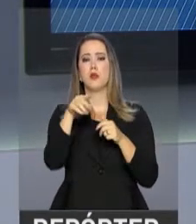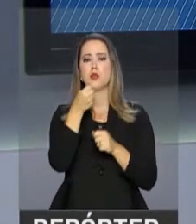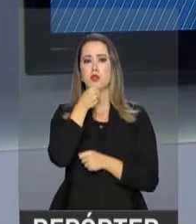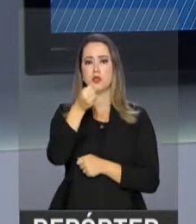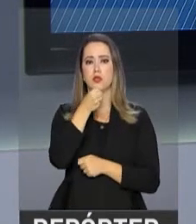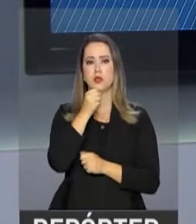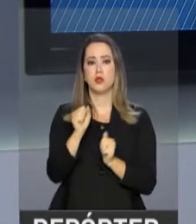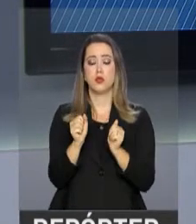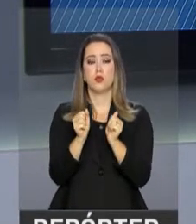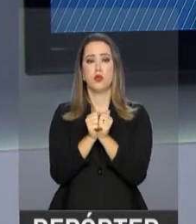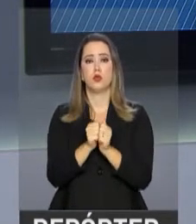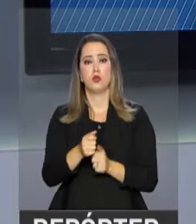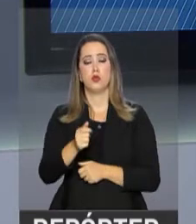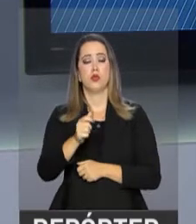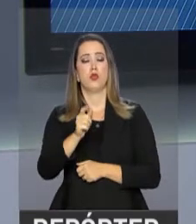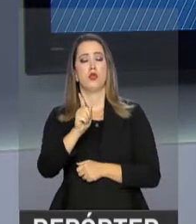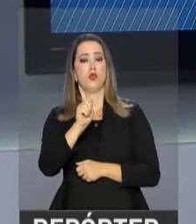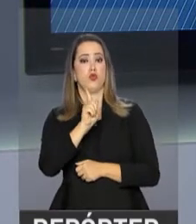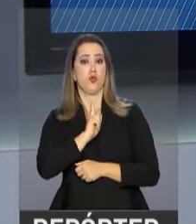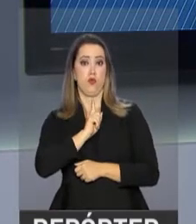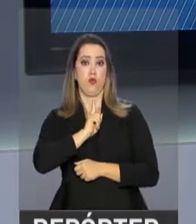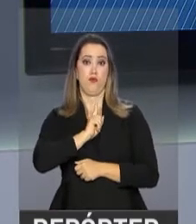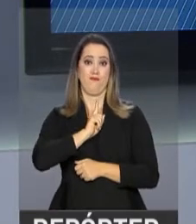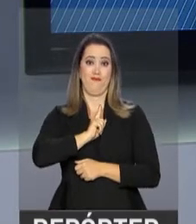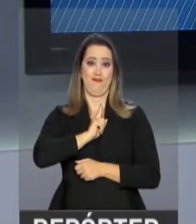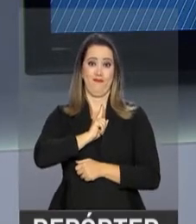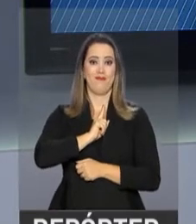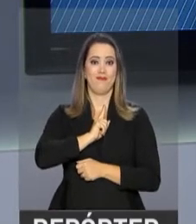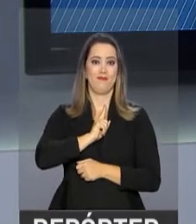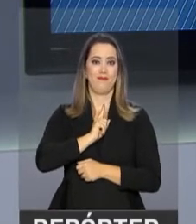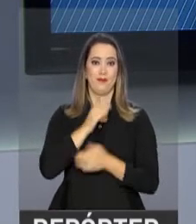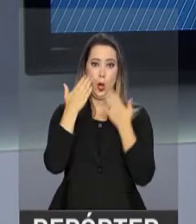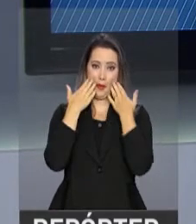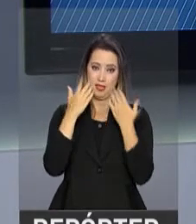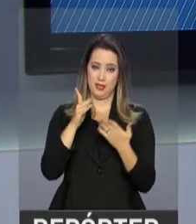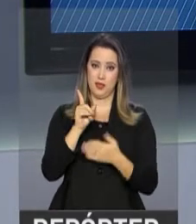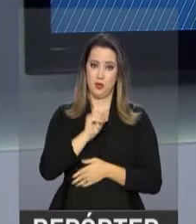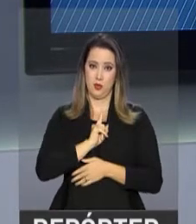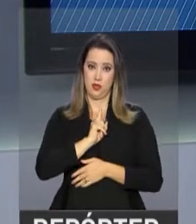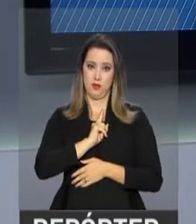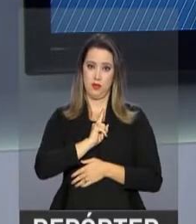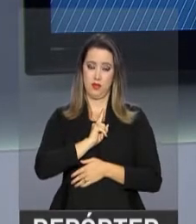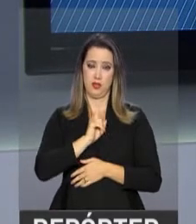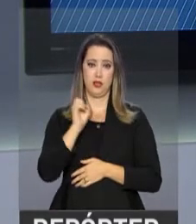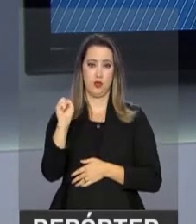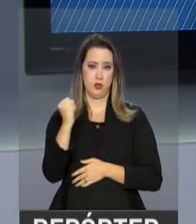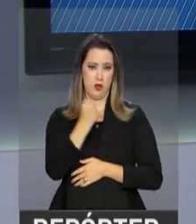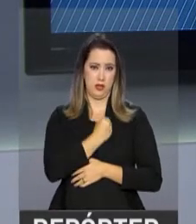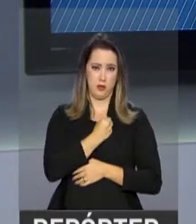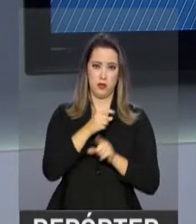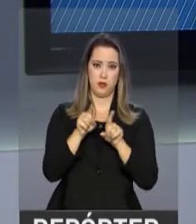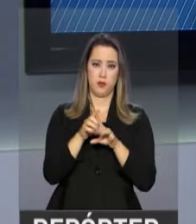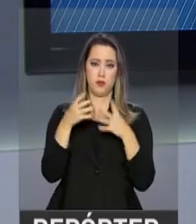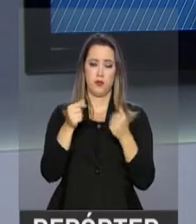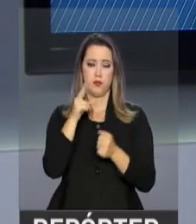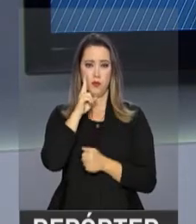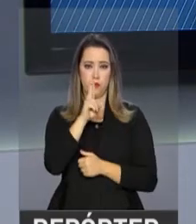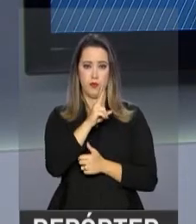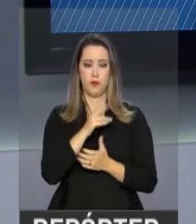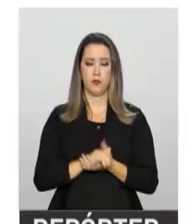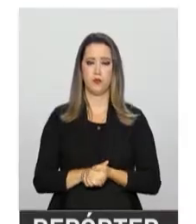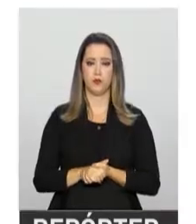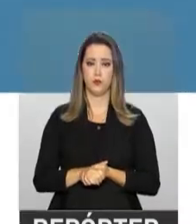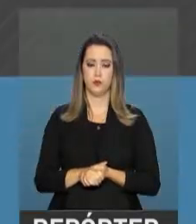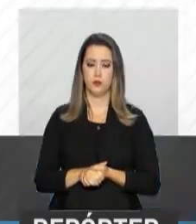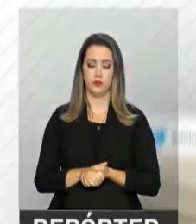dele com o apresentador silvio santos o presidente postou um trecho da entrevista hoje em uma rede social vamos acompanhar